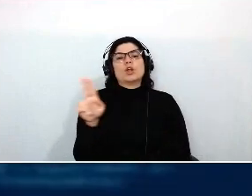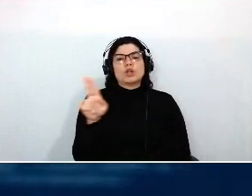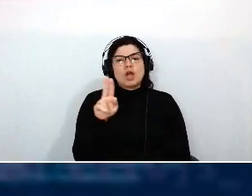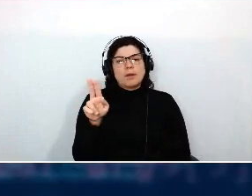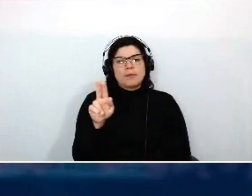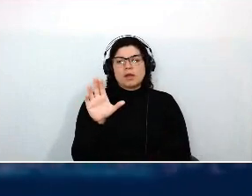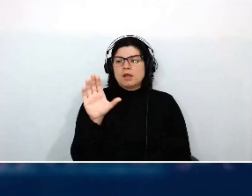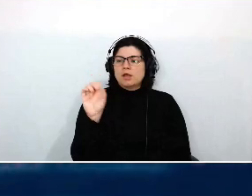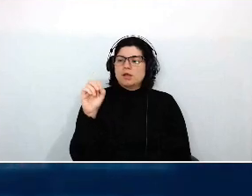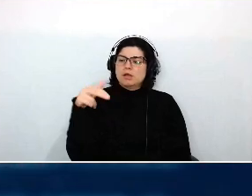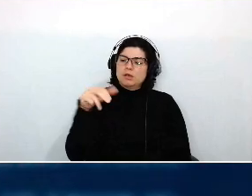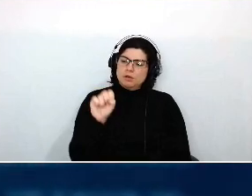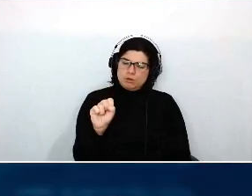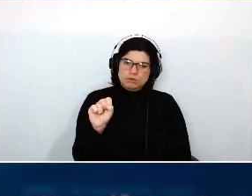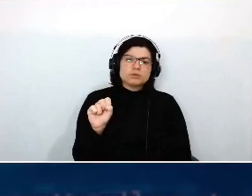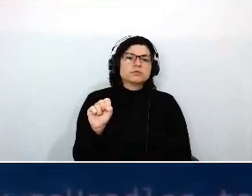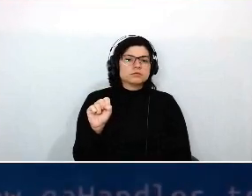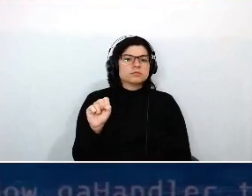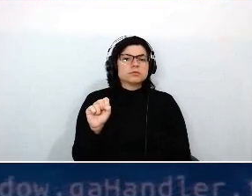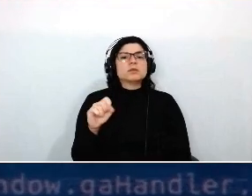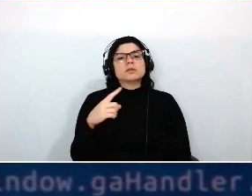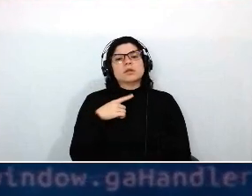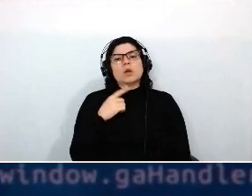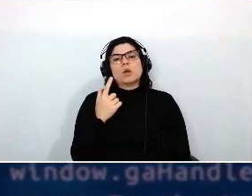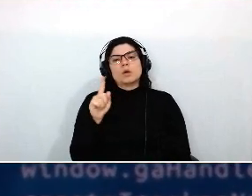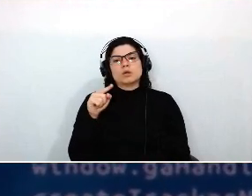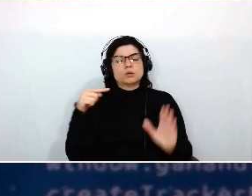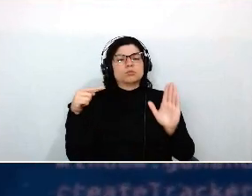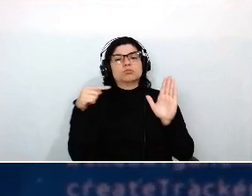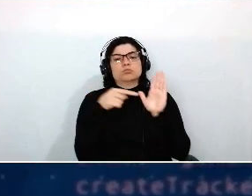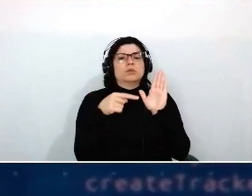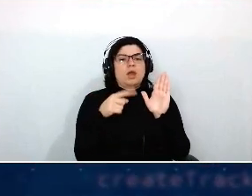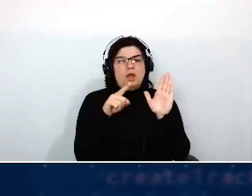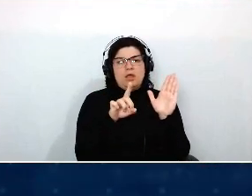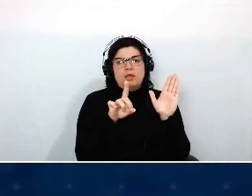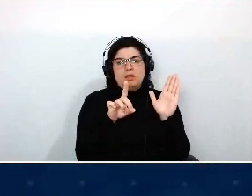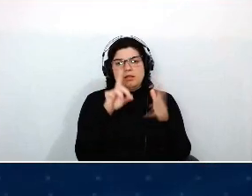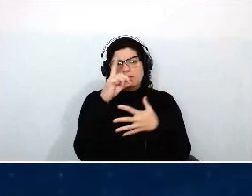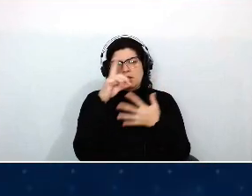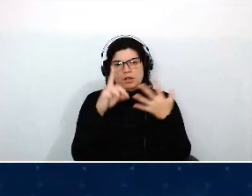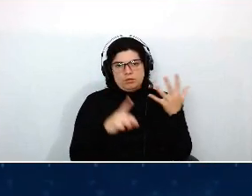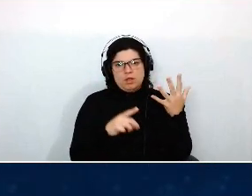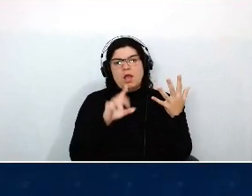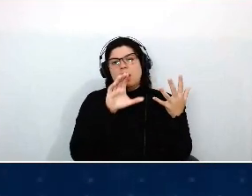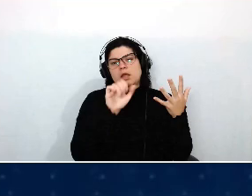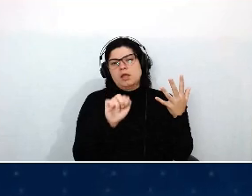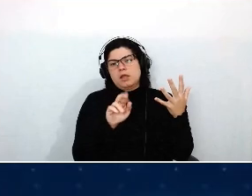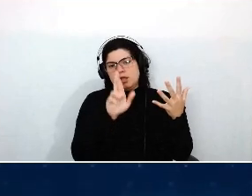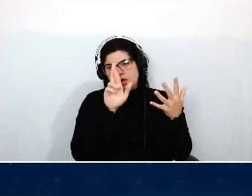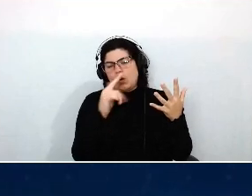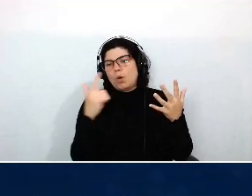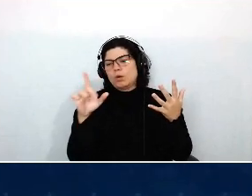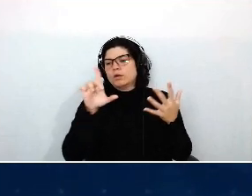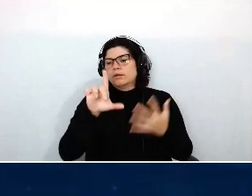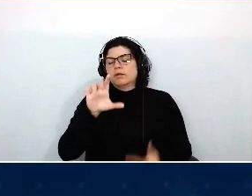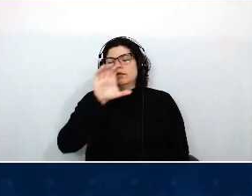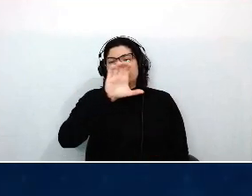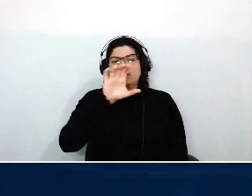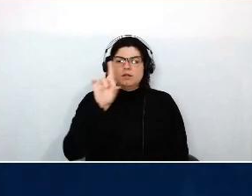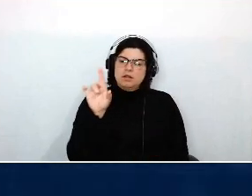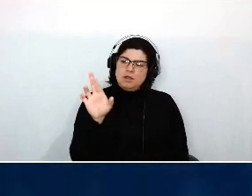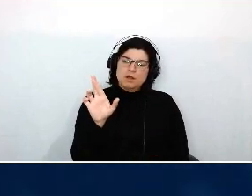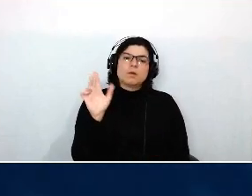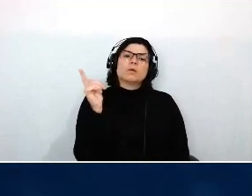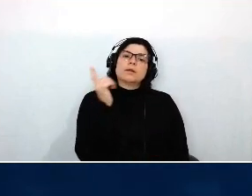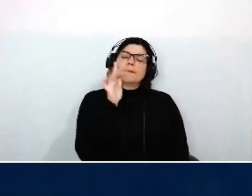const, esse par. O ponteiro que aponta para os dados se chama char e o ponteiro que aponta para o próximo const se chama CDR. E assim você constrói um